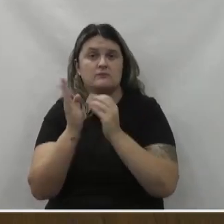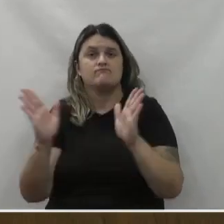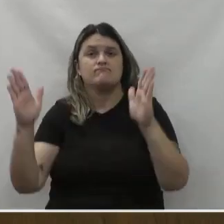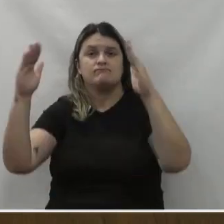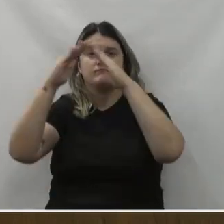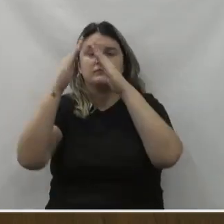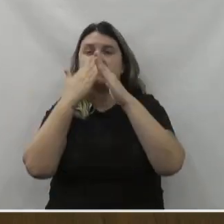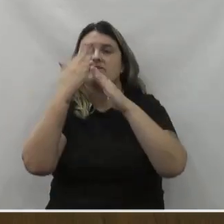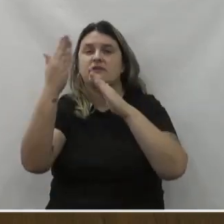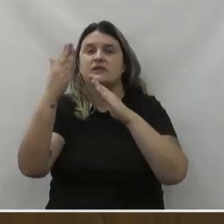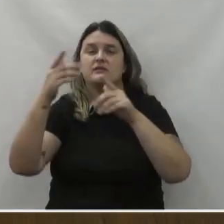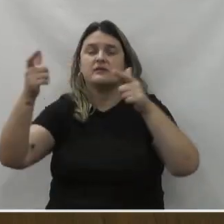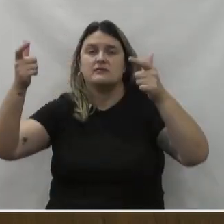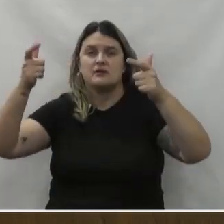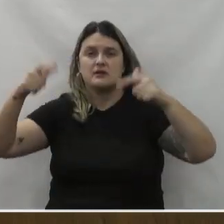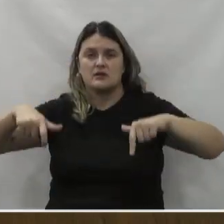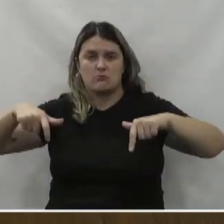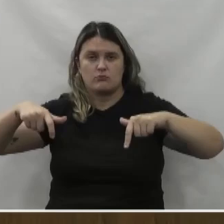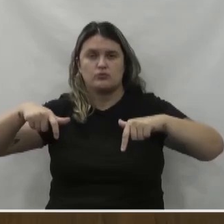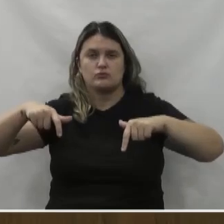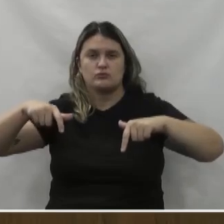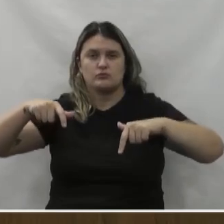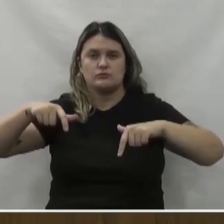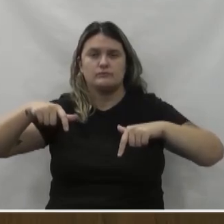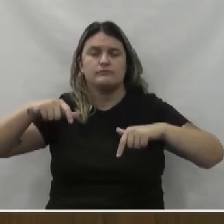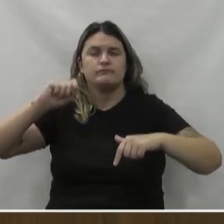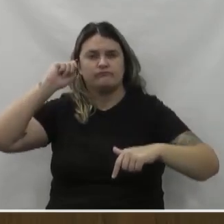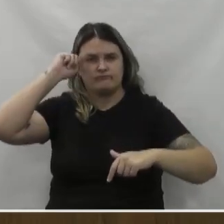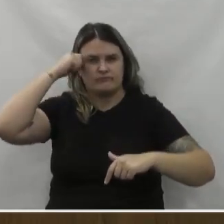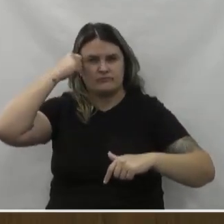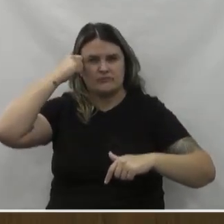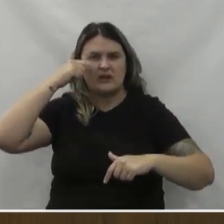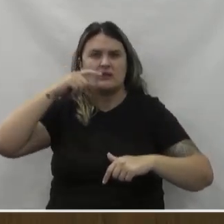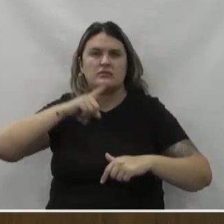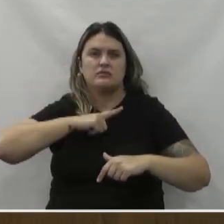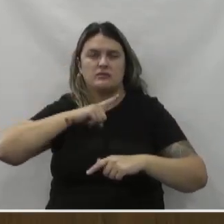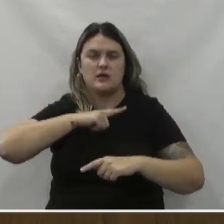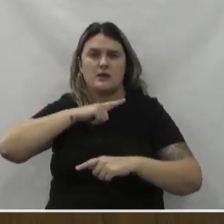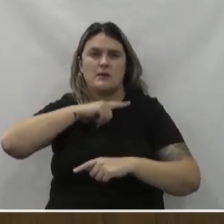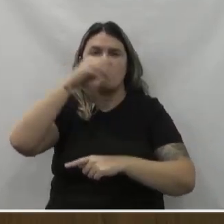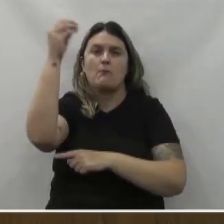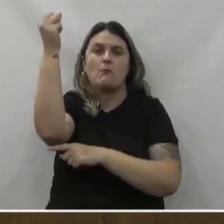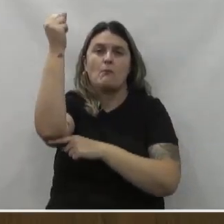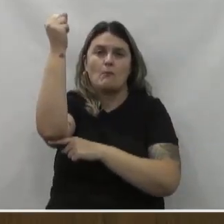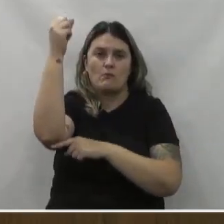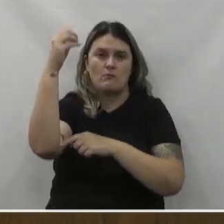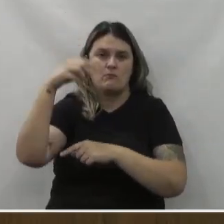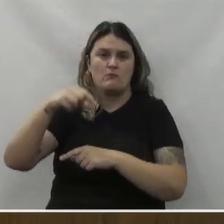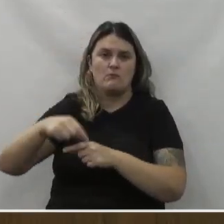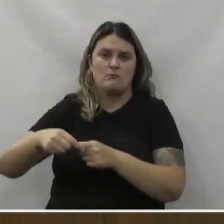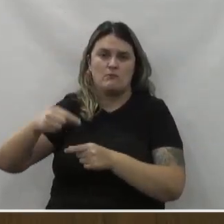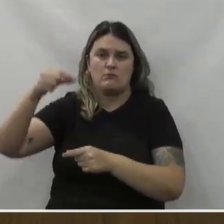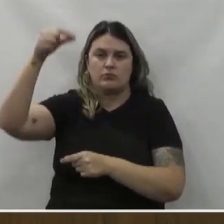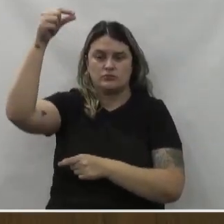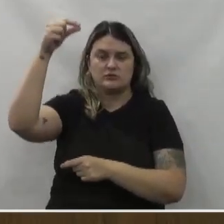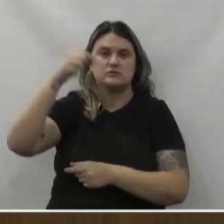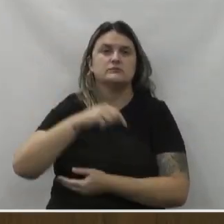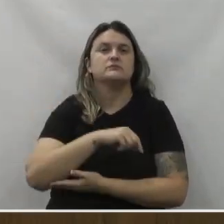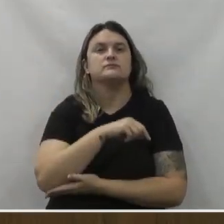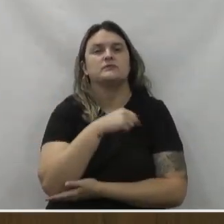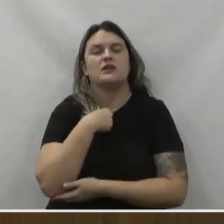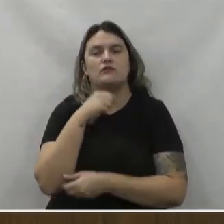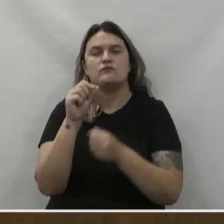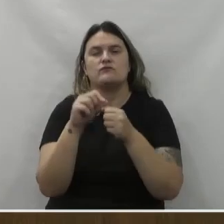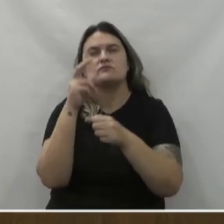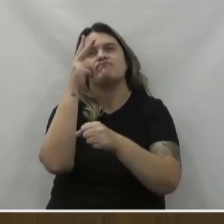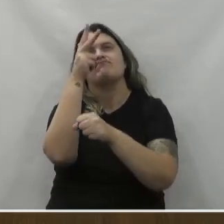Escurinho, e, pasme, meus amigos, no mesmo poste. Quem quiser pode passar lá para conferir. Eu fiz um vídeo